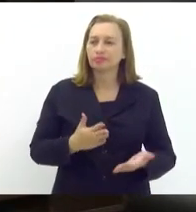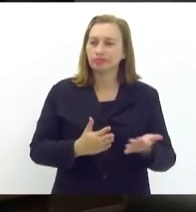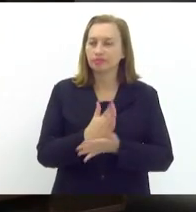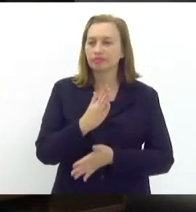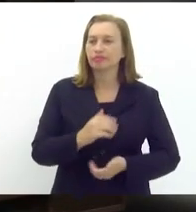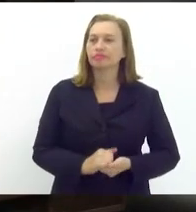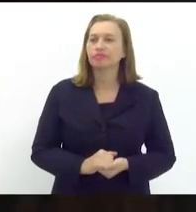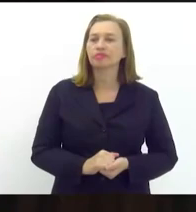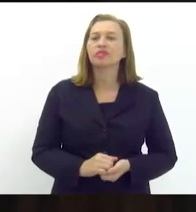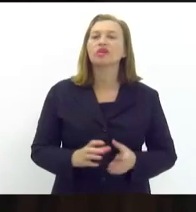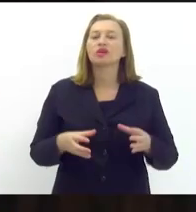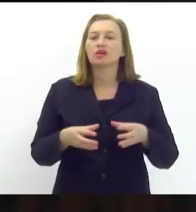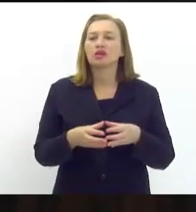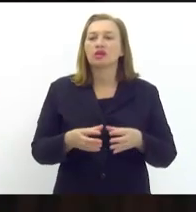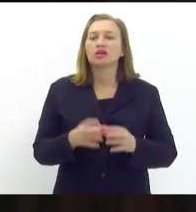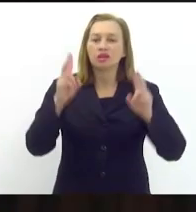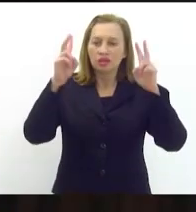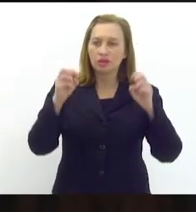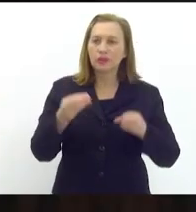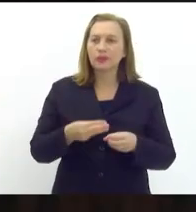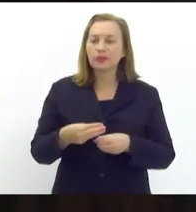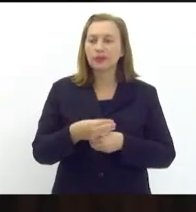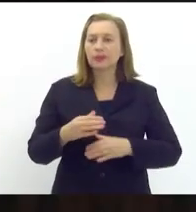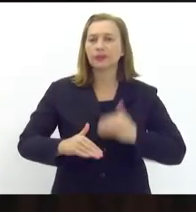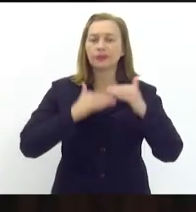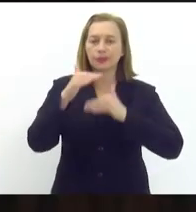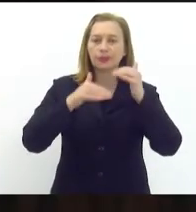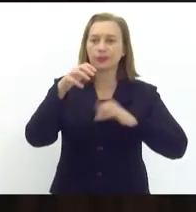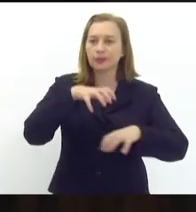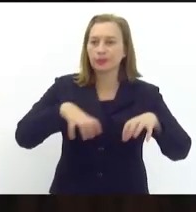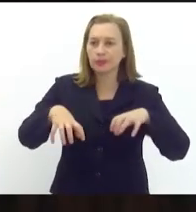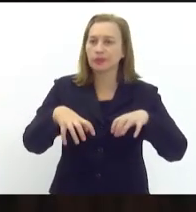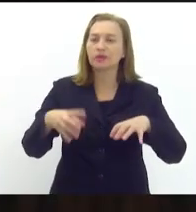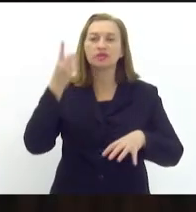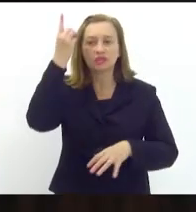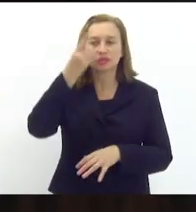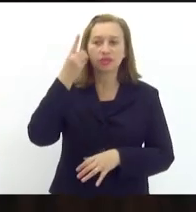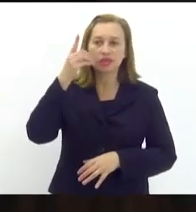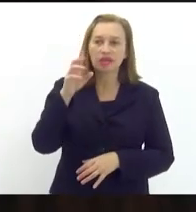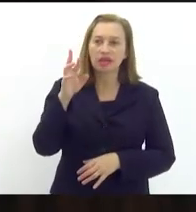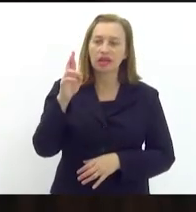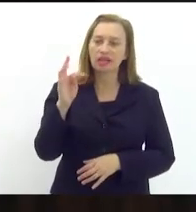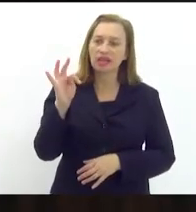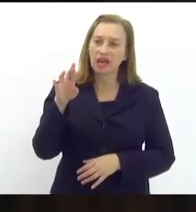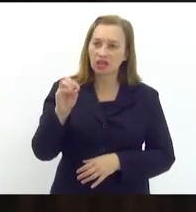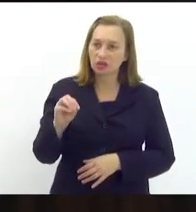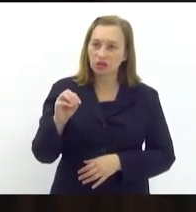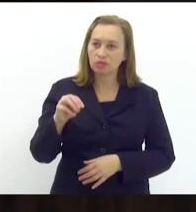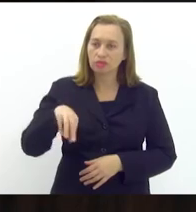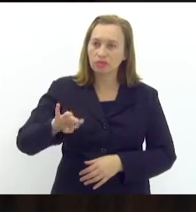pela comissão de assuntos municipais e desenvolvimento Regional Deputado Renato Machado